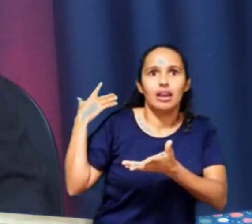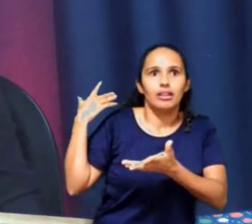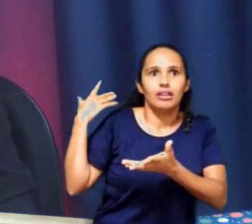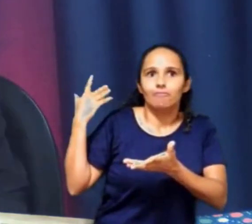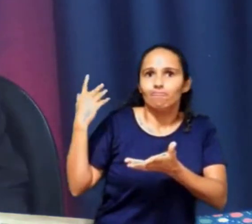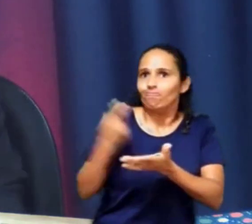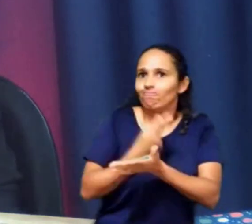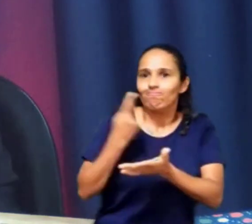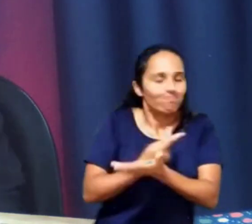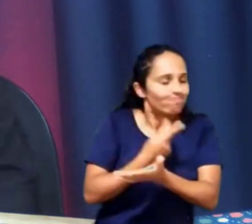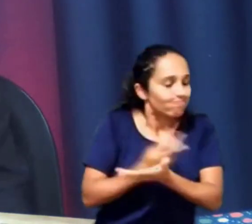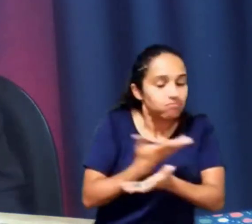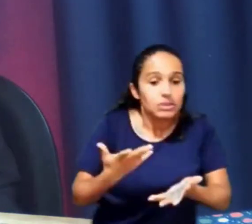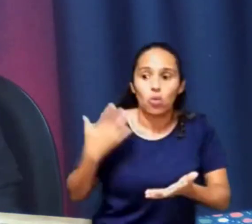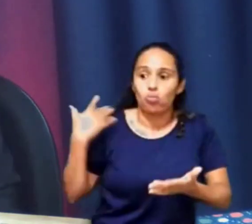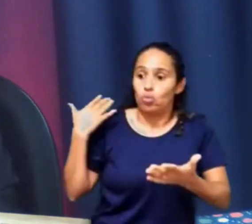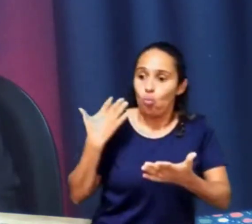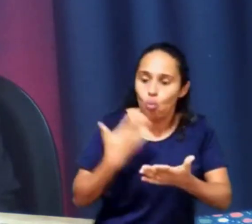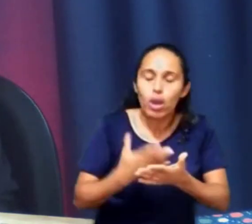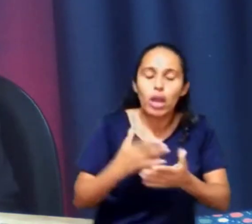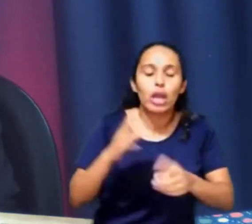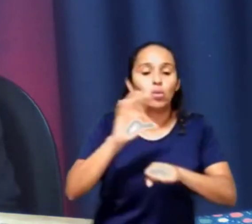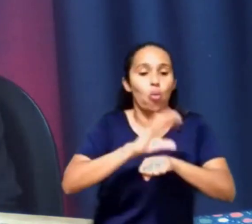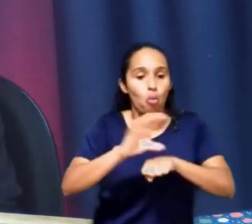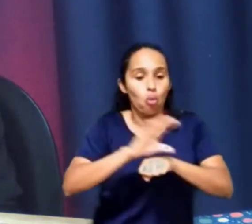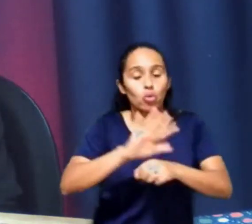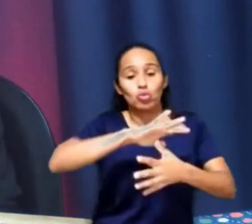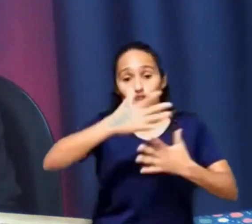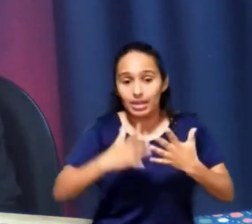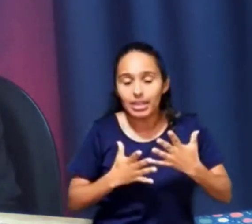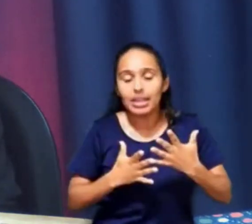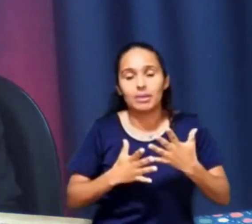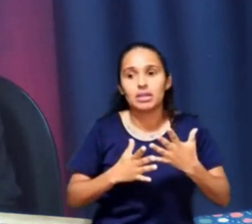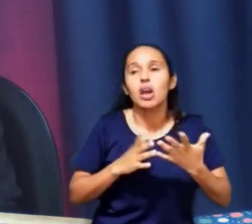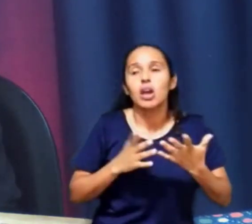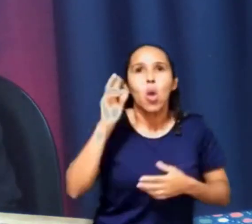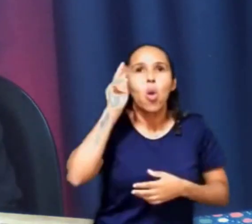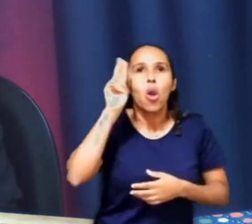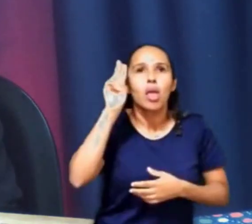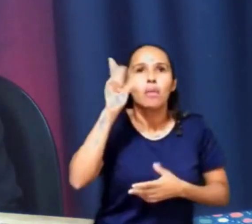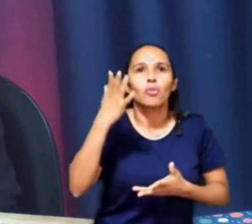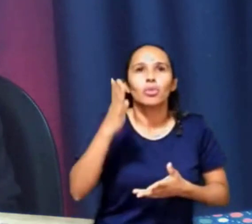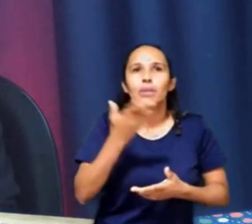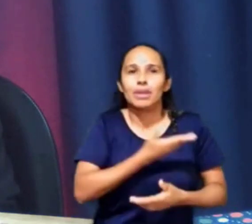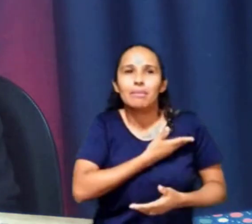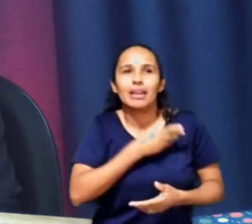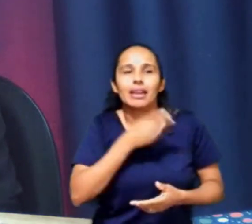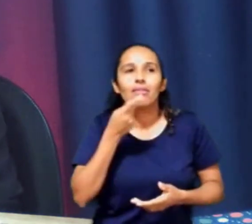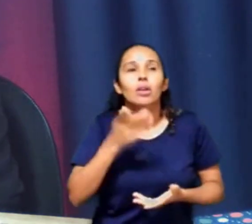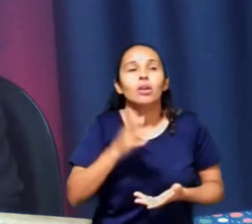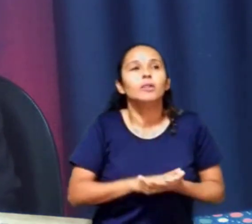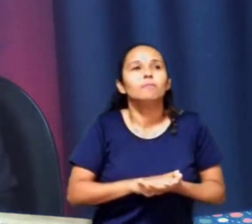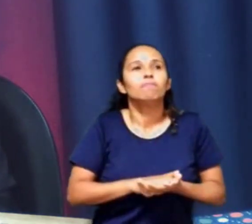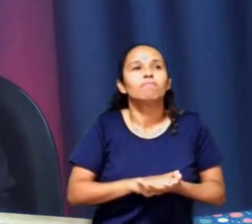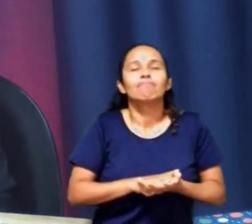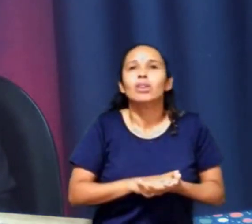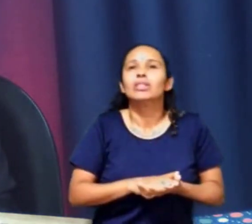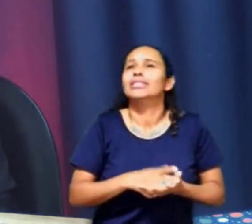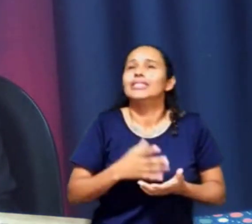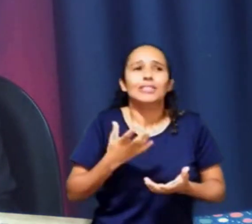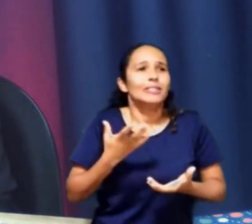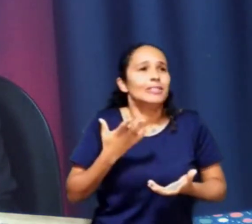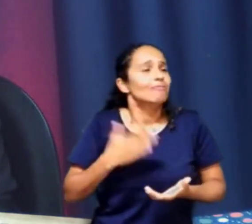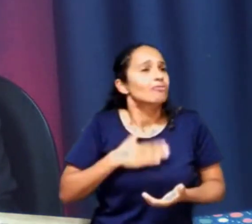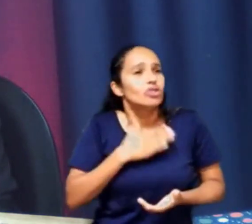de Libras para mim foi eu lembro quando a minha amiga falou, Simone, eu gostaria muito de fazer alguma coisa pela comunidade surda.